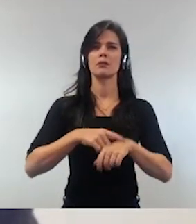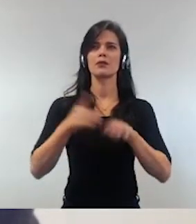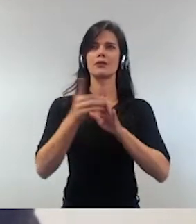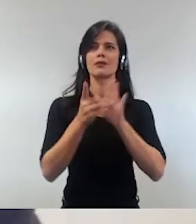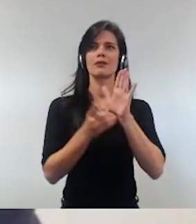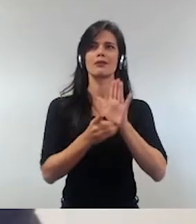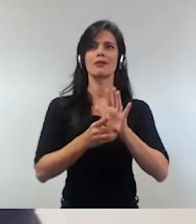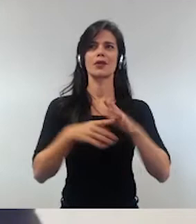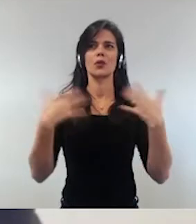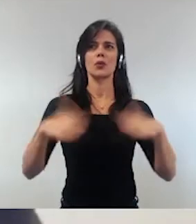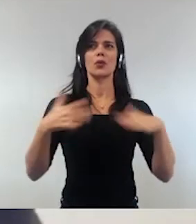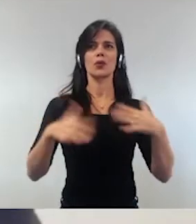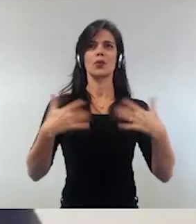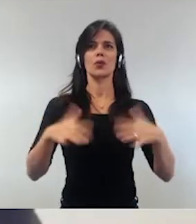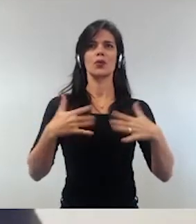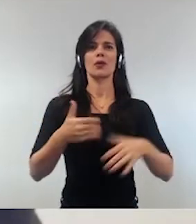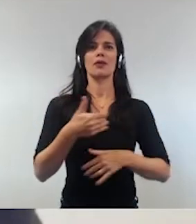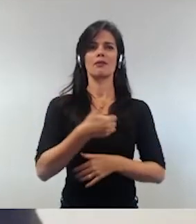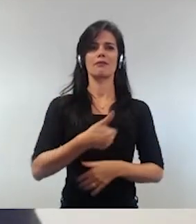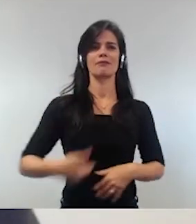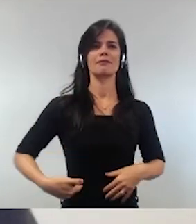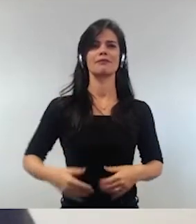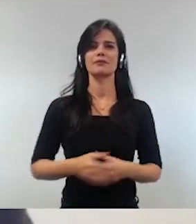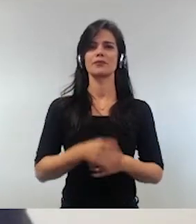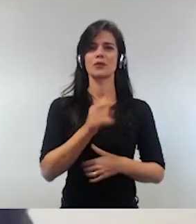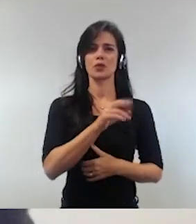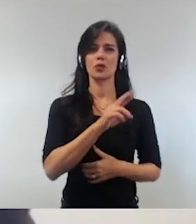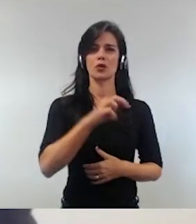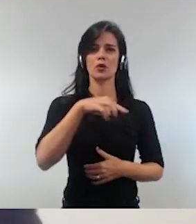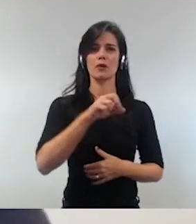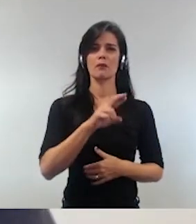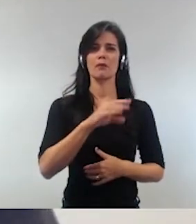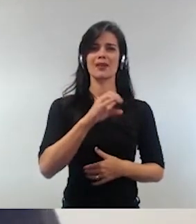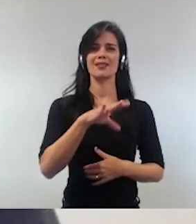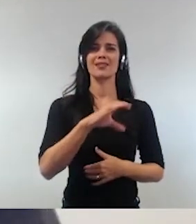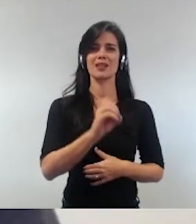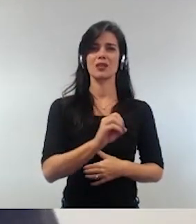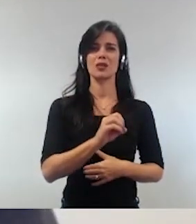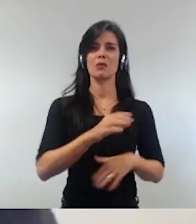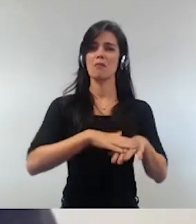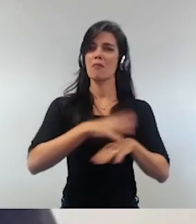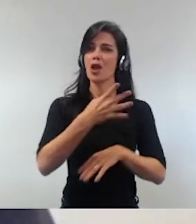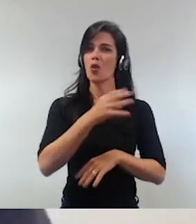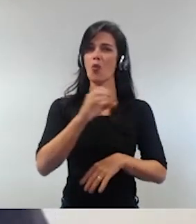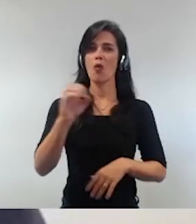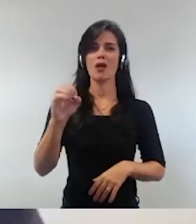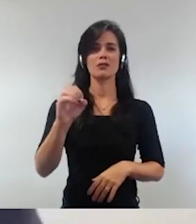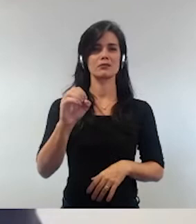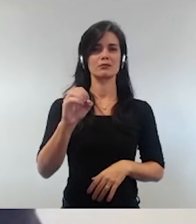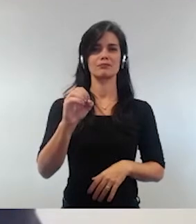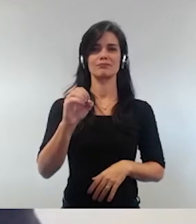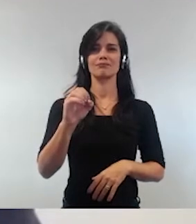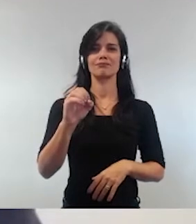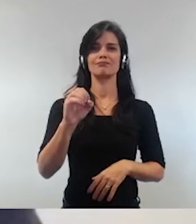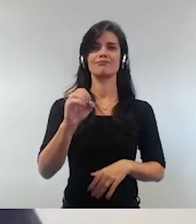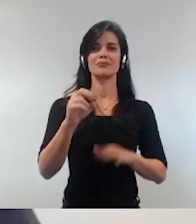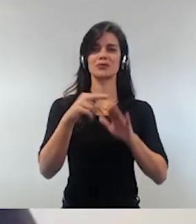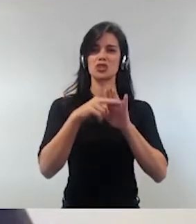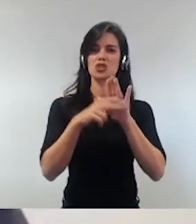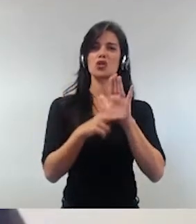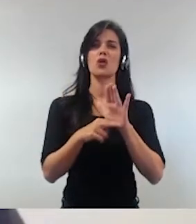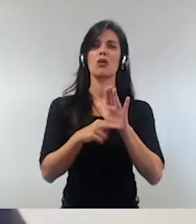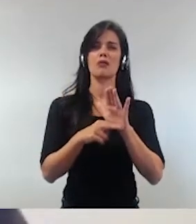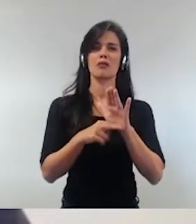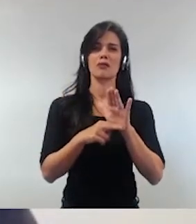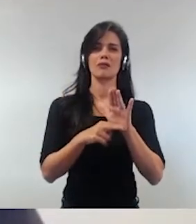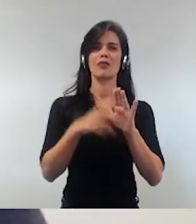calamidade pública. Doutor Marcelo, você vai espantar, são mais de 400 atos normativos. Aí eu estou falando de